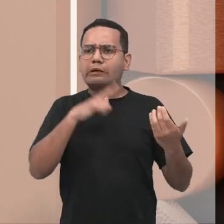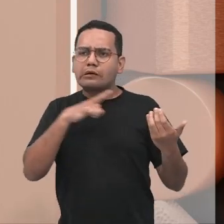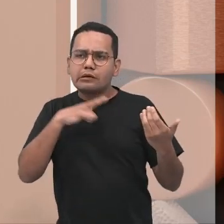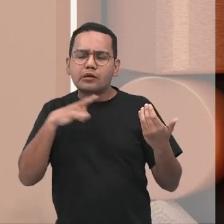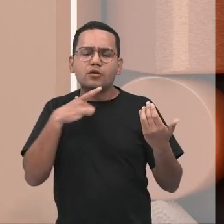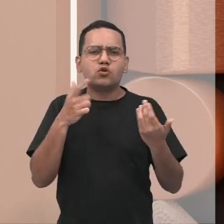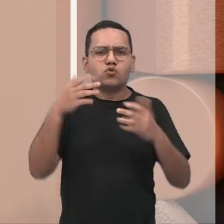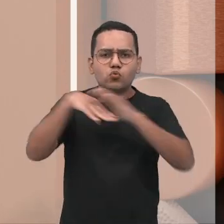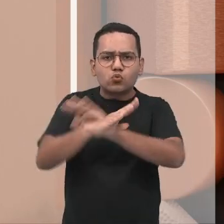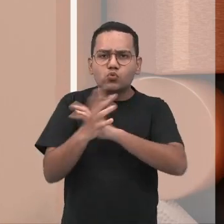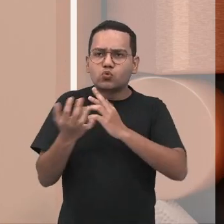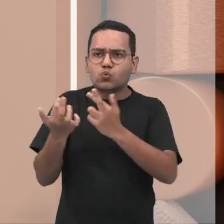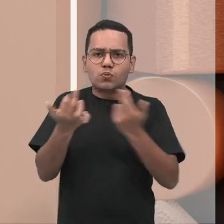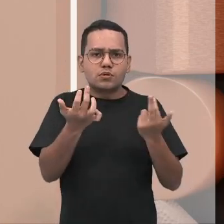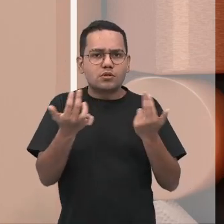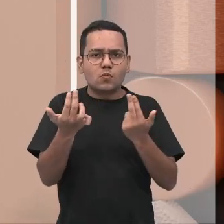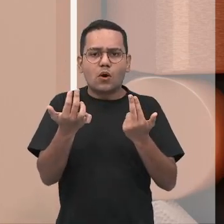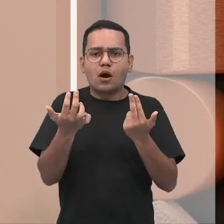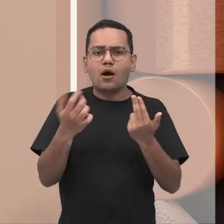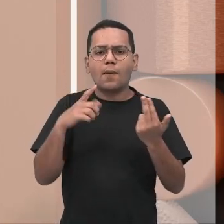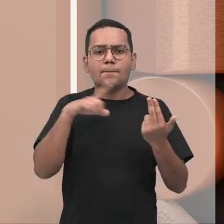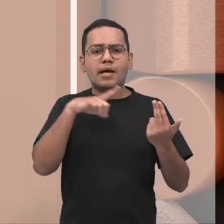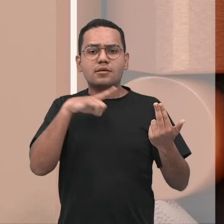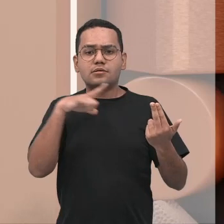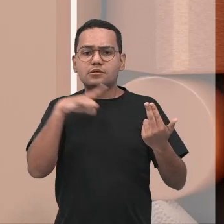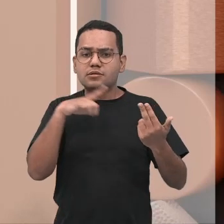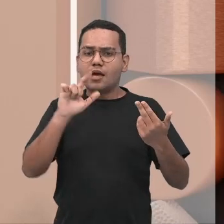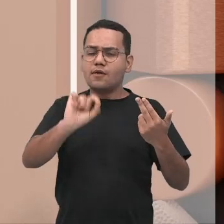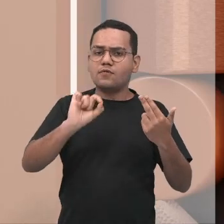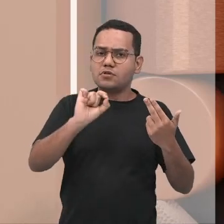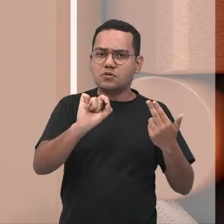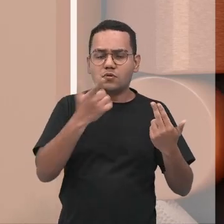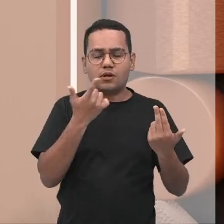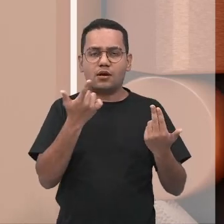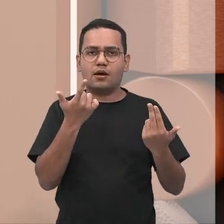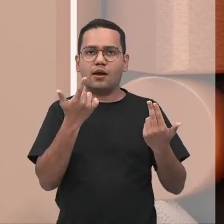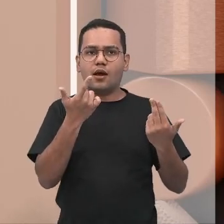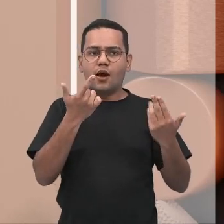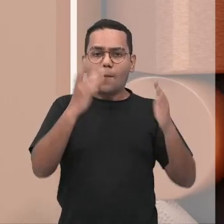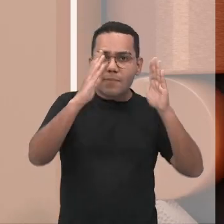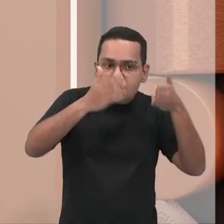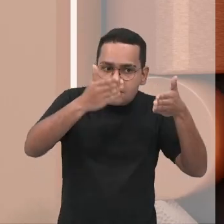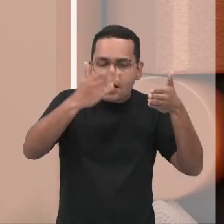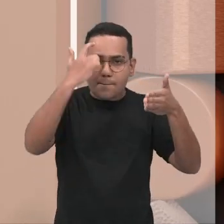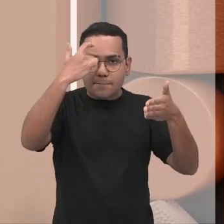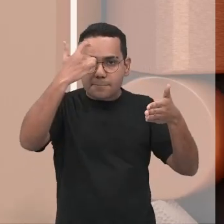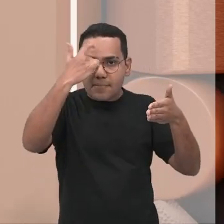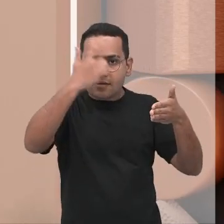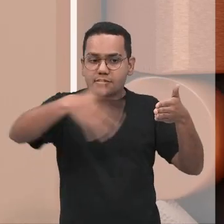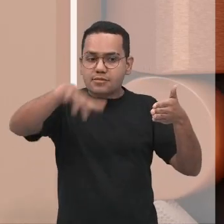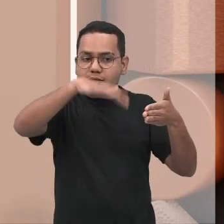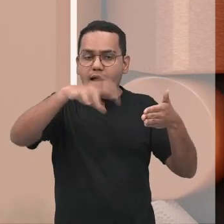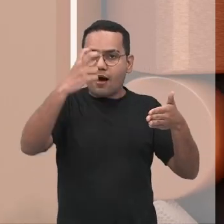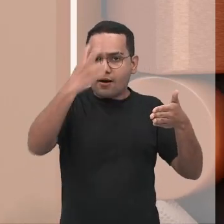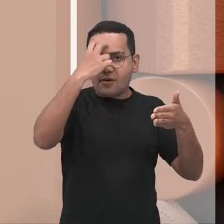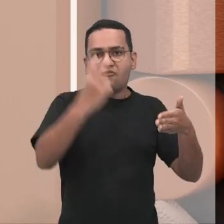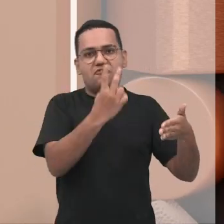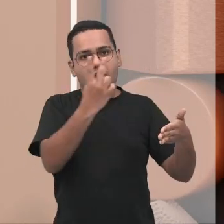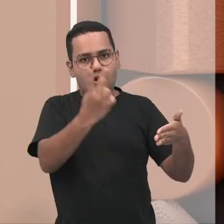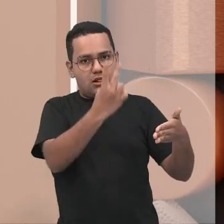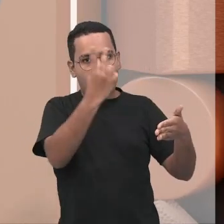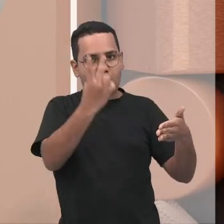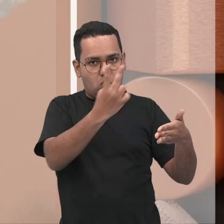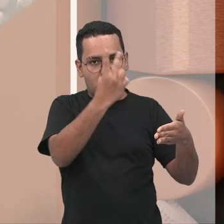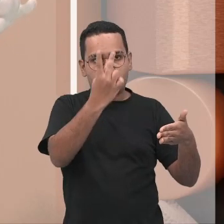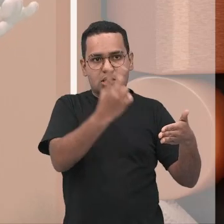se unirem em um modelo nacionalista exacerbado que valorizava a sua cultura em detrimento à